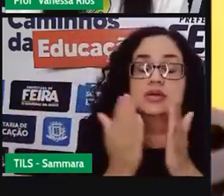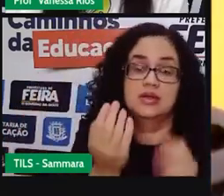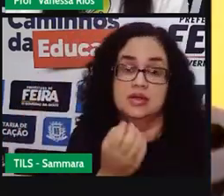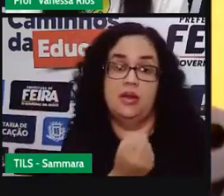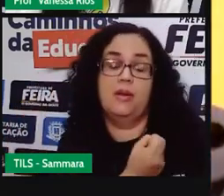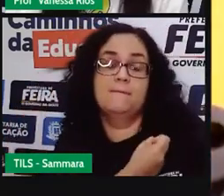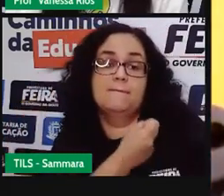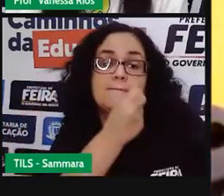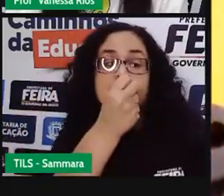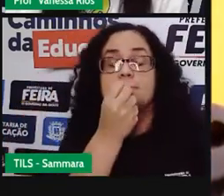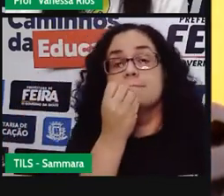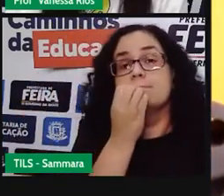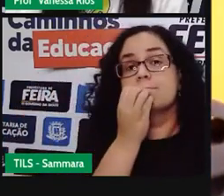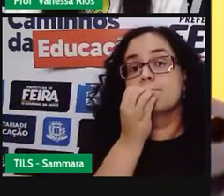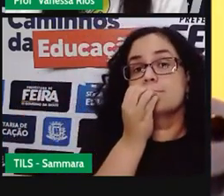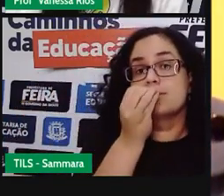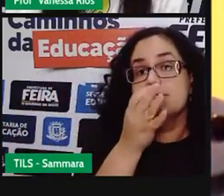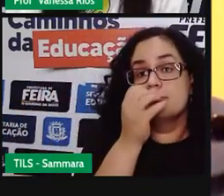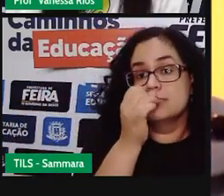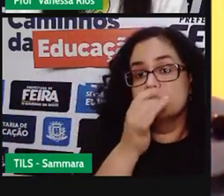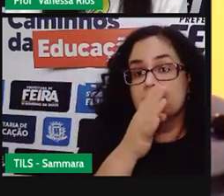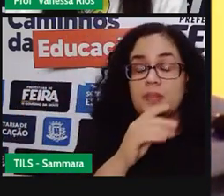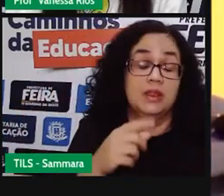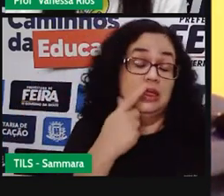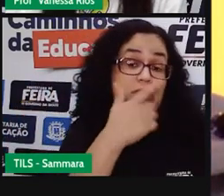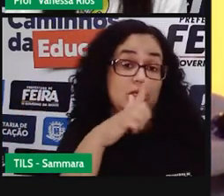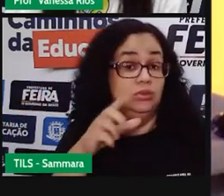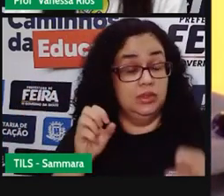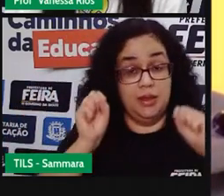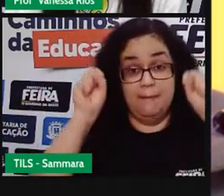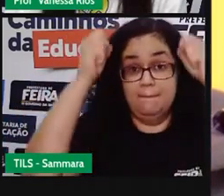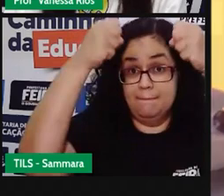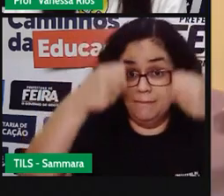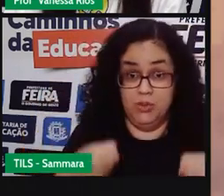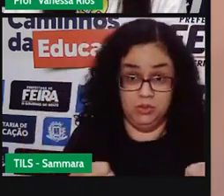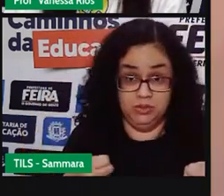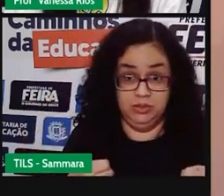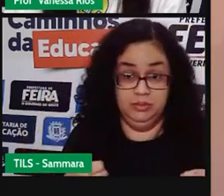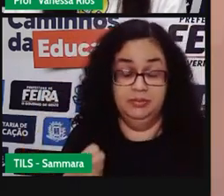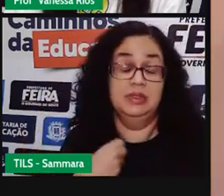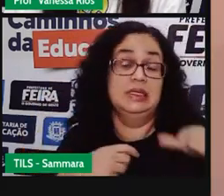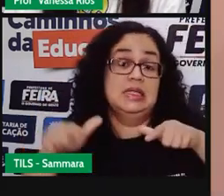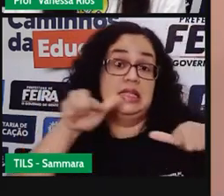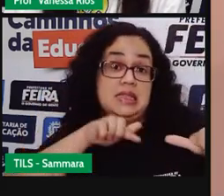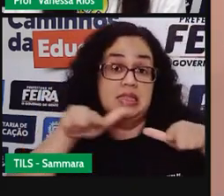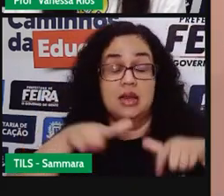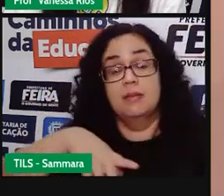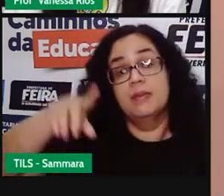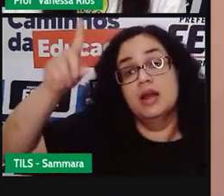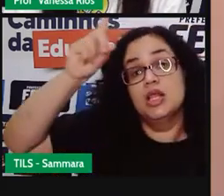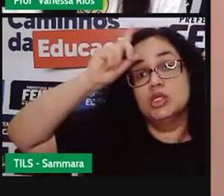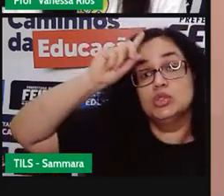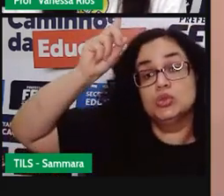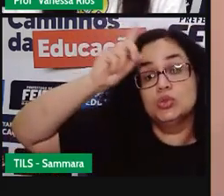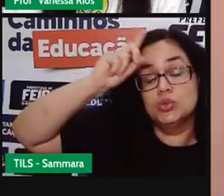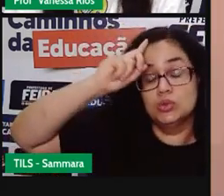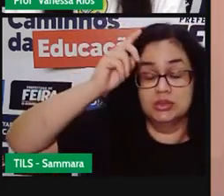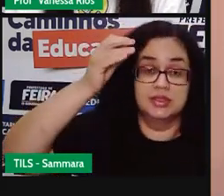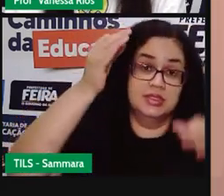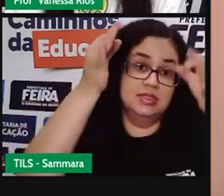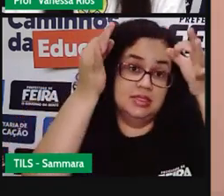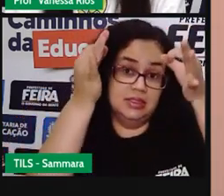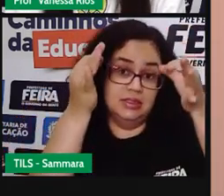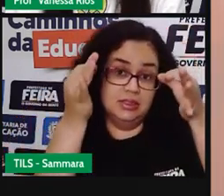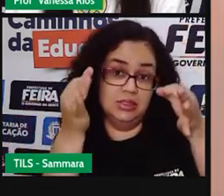é quem faz o bem sem nenhum superpoder. É aquele que trabalha todo dia